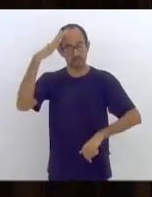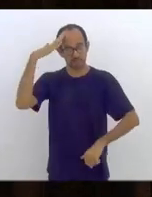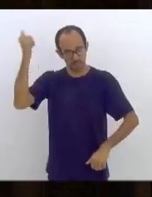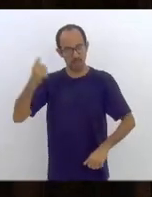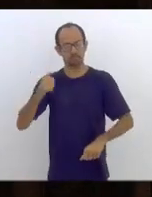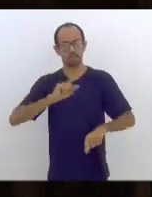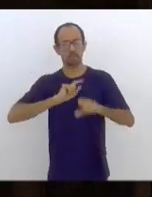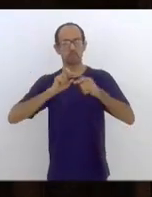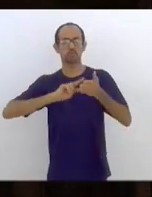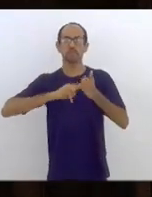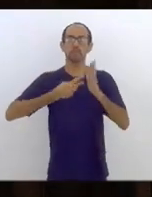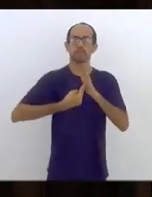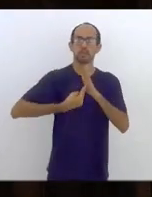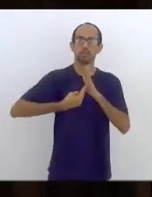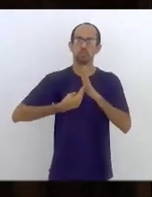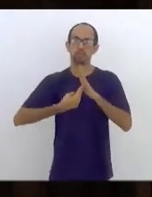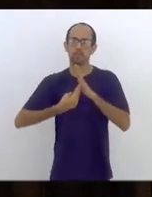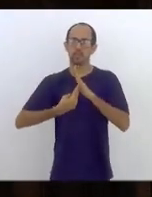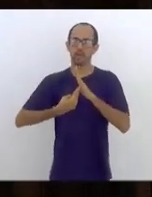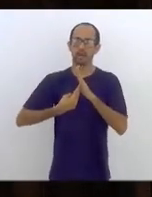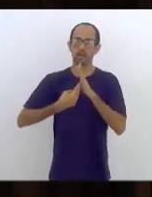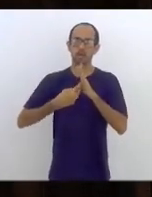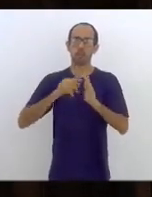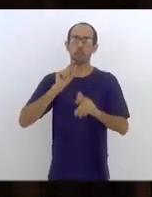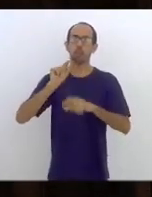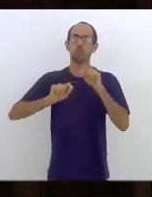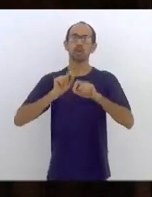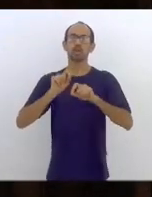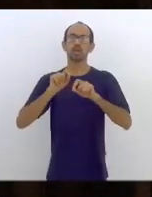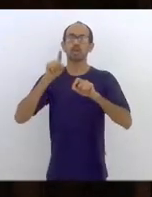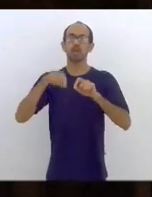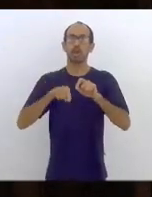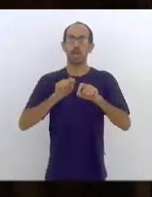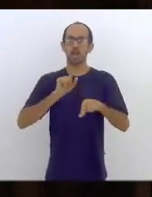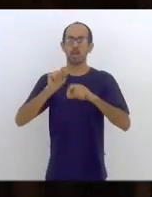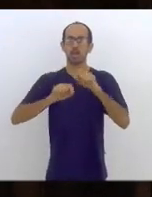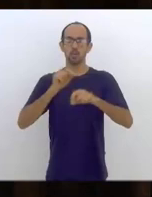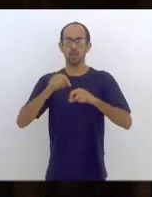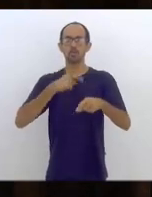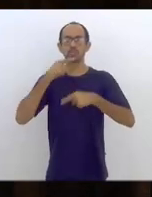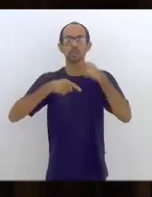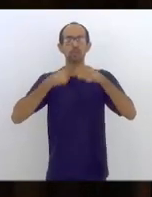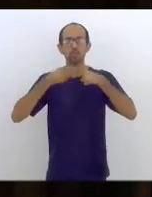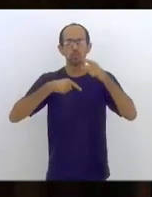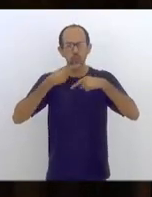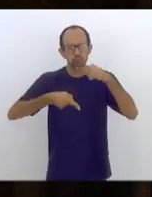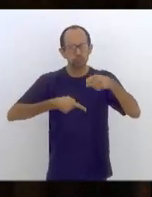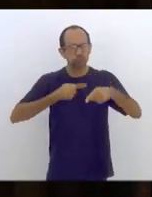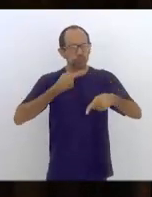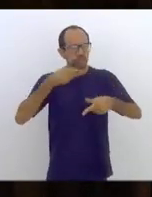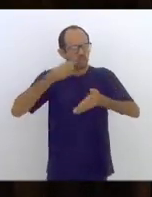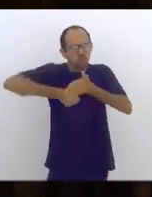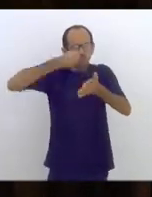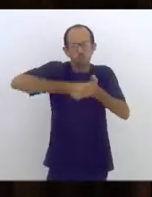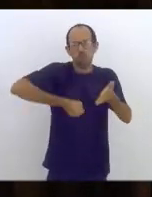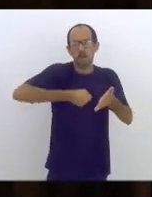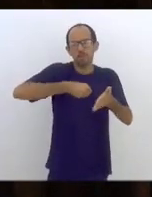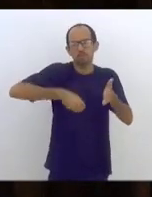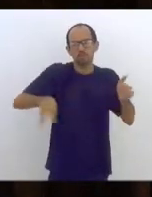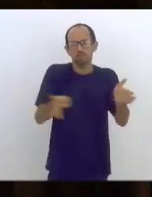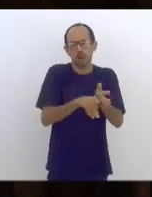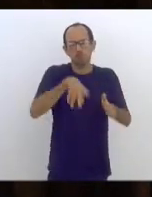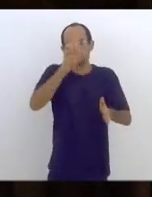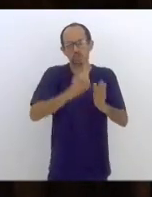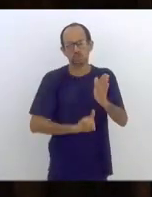que, é que significa, o que é ser, questionar, lutar pelos nossos direitos. E se a maioria